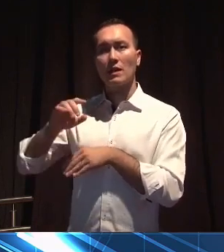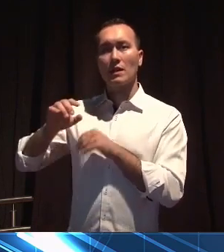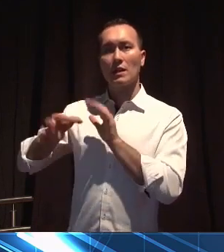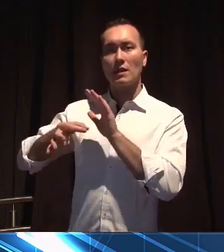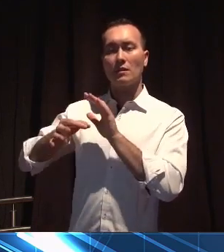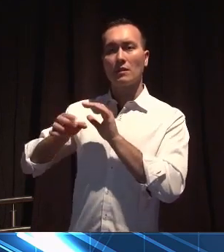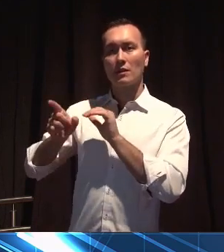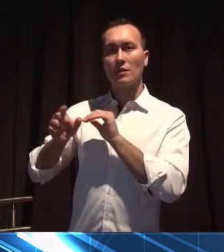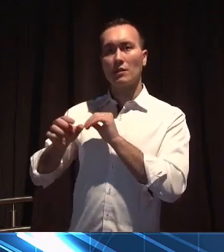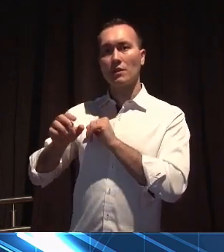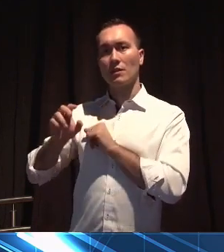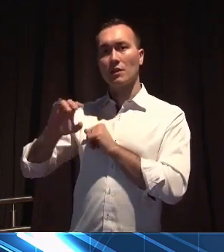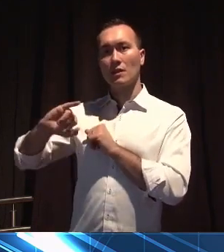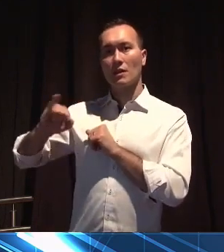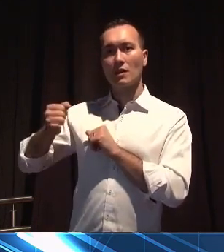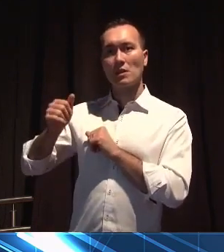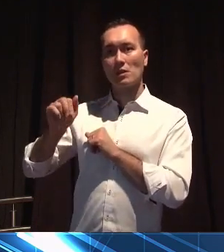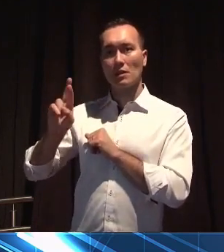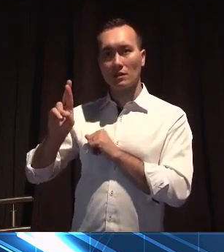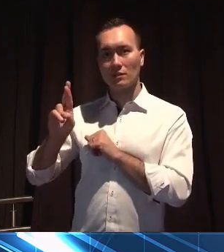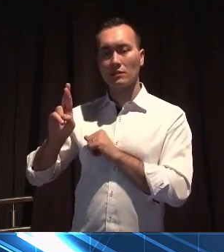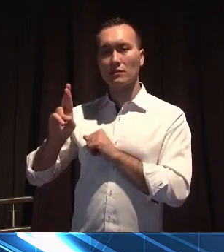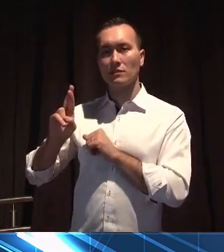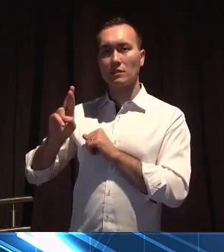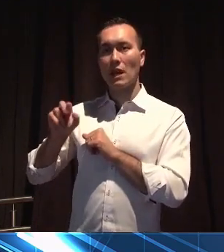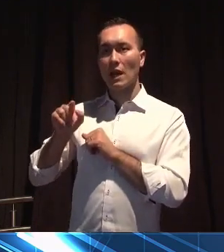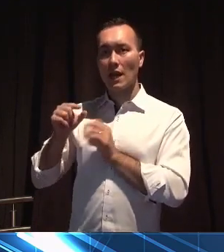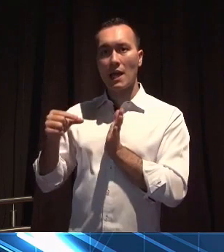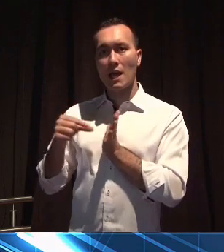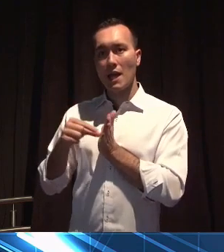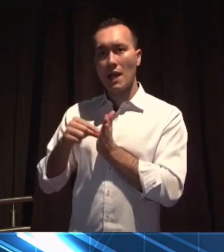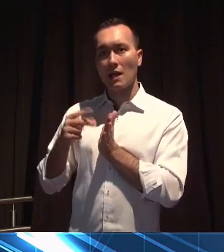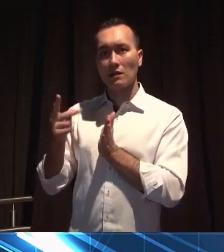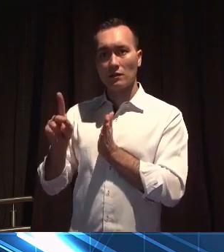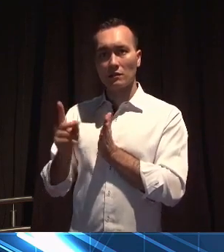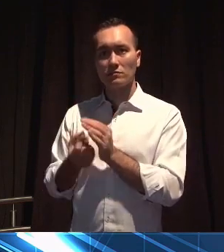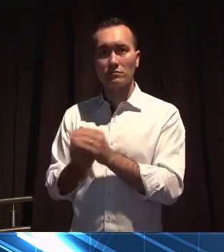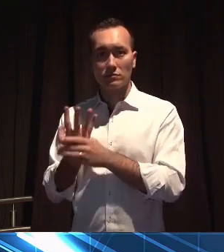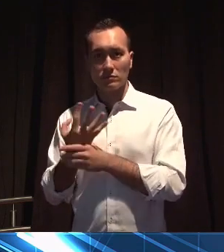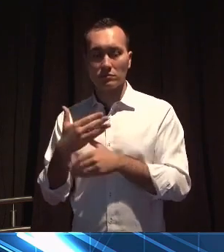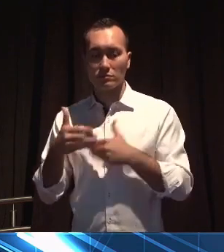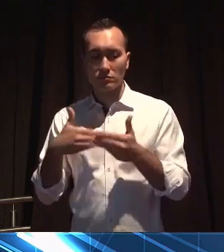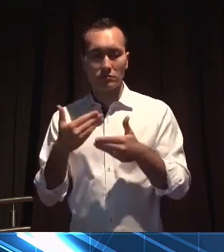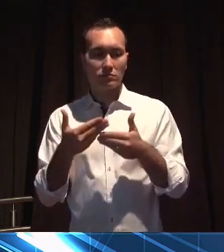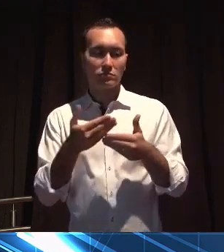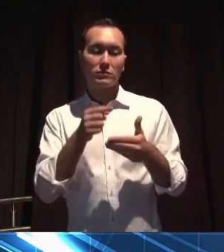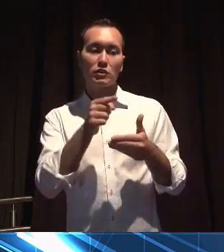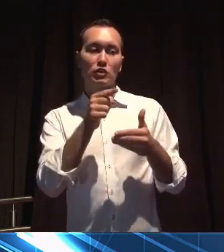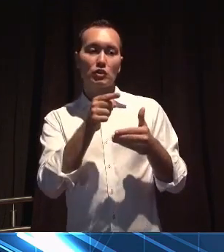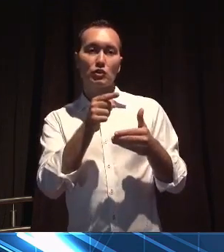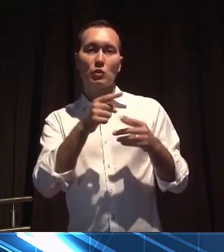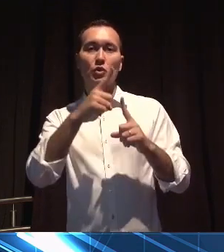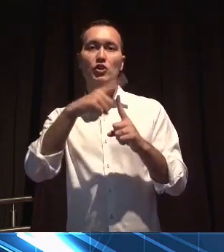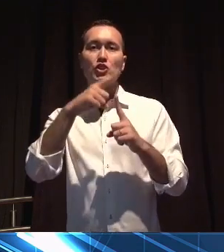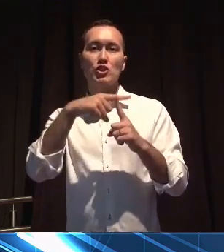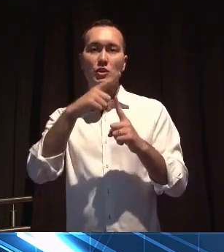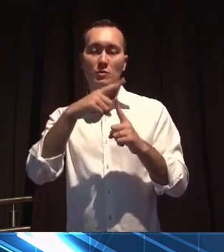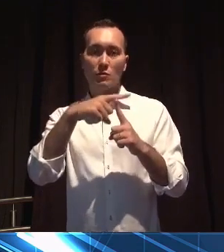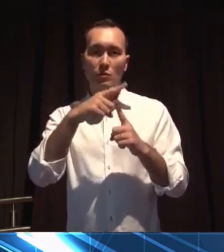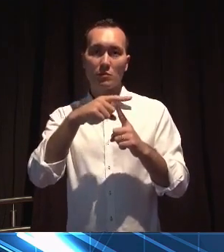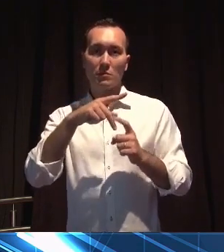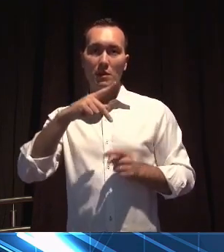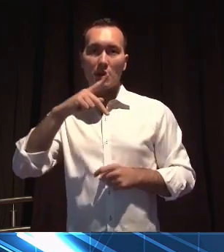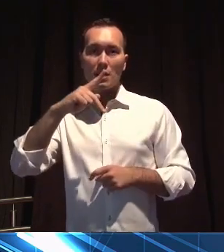do PDF Então pessoal é essa aqui seria a tema paradison a empresa chamada Paradise teria o tema dela